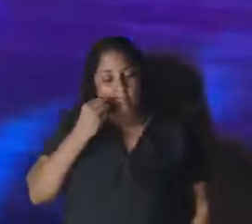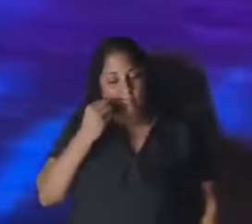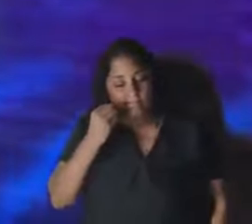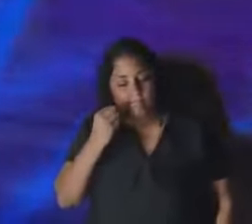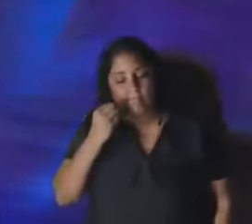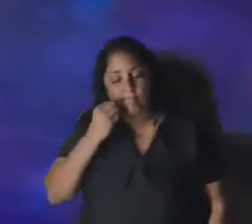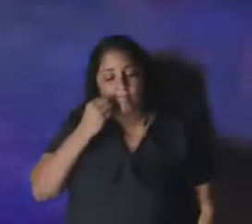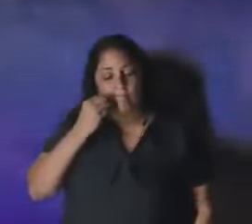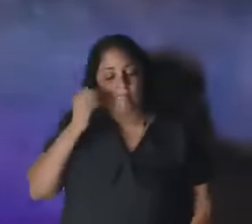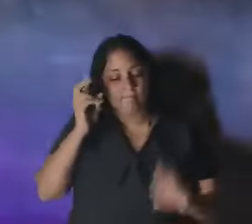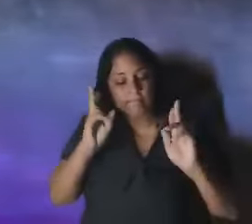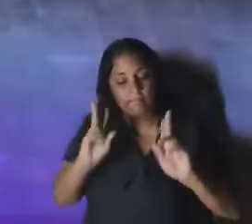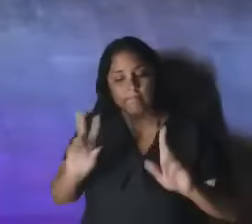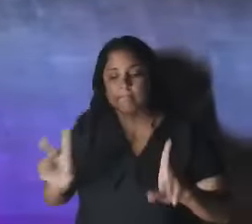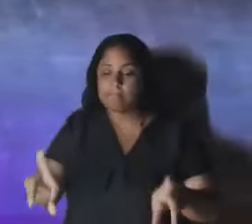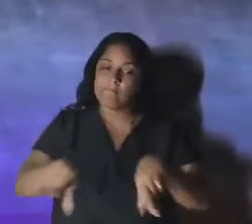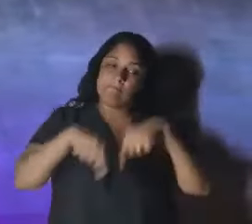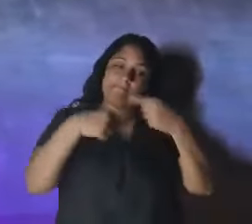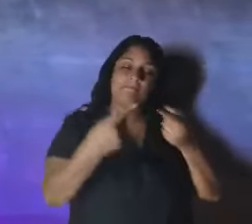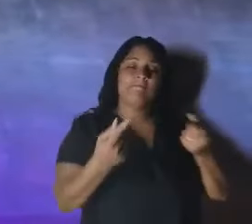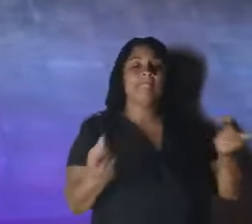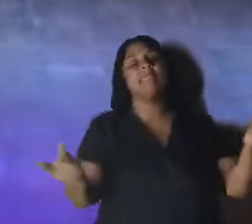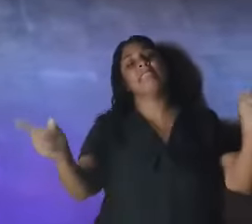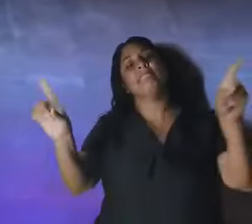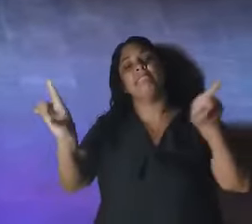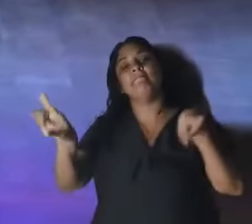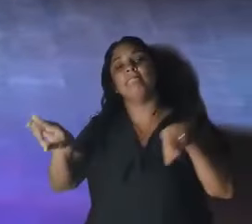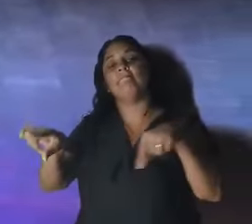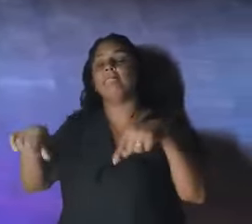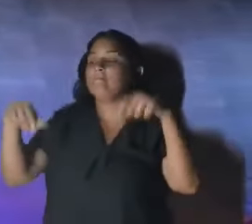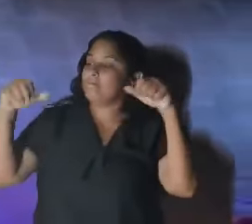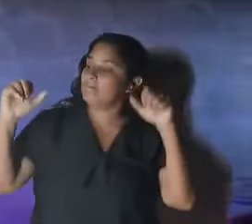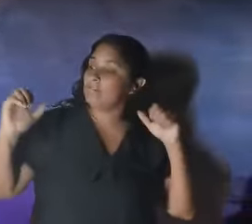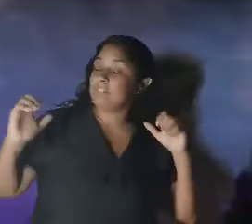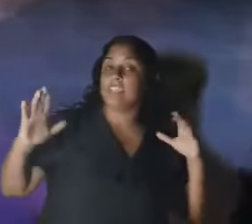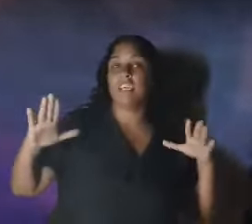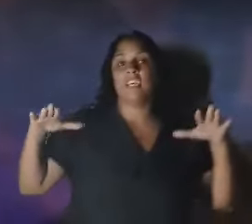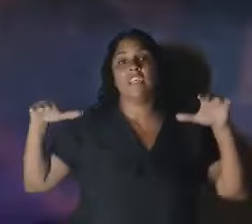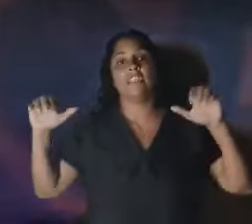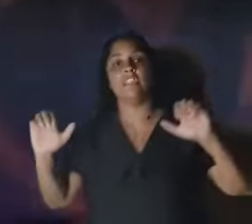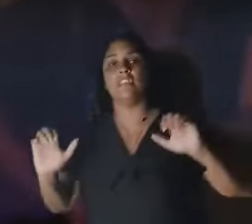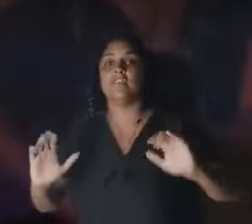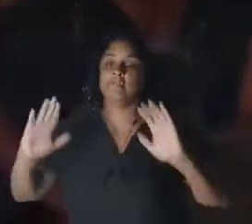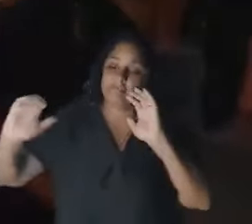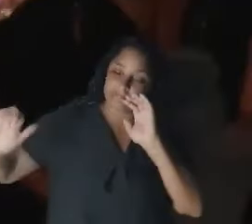coros a cantar? Os anjos